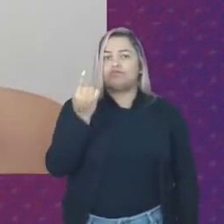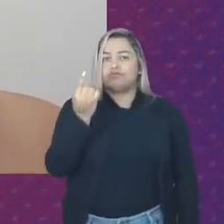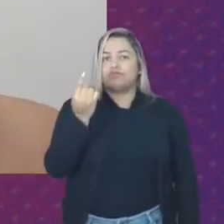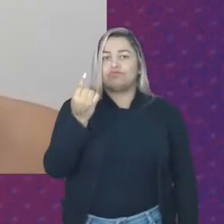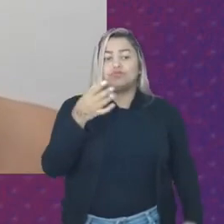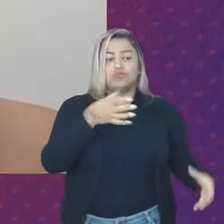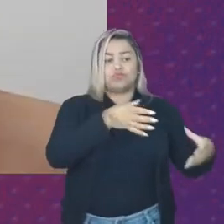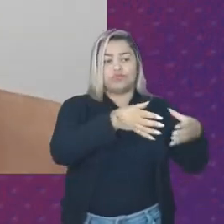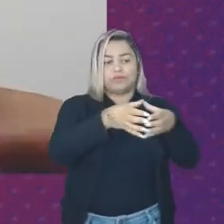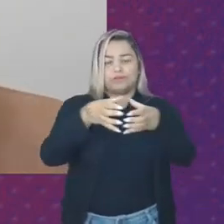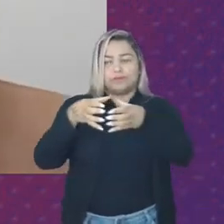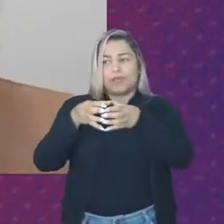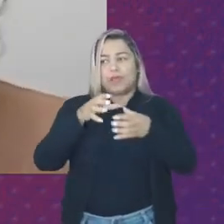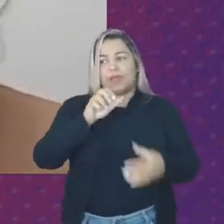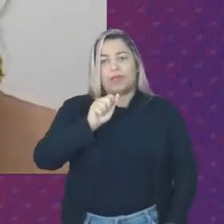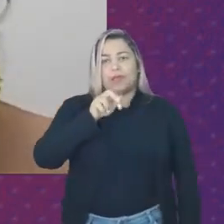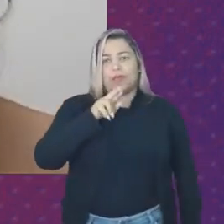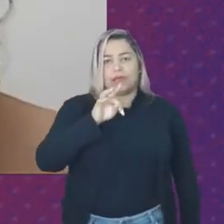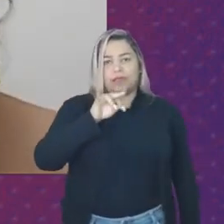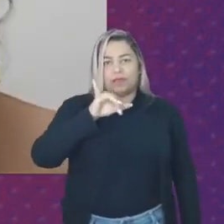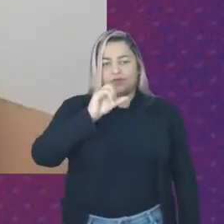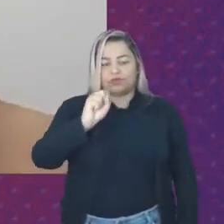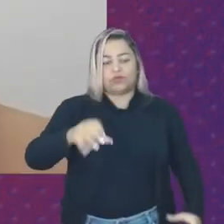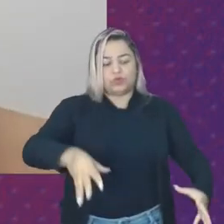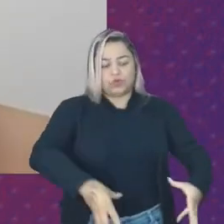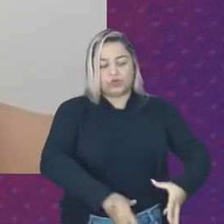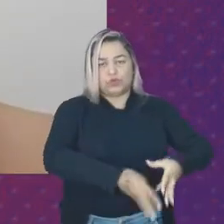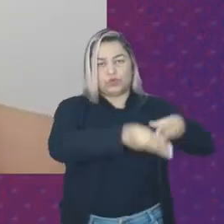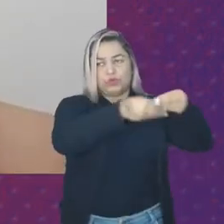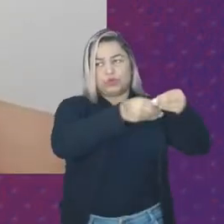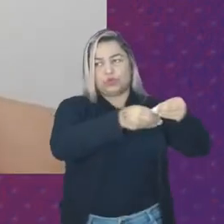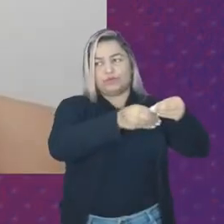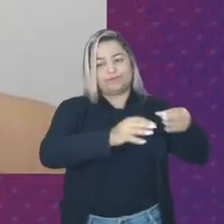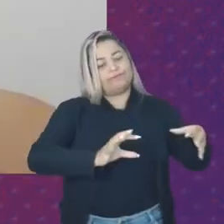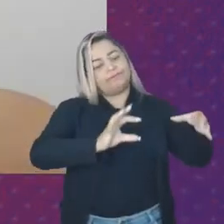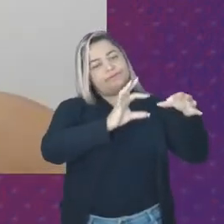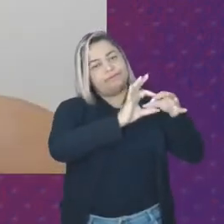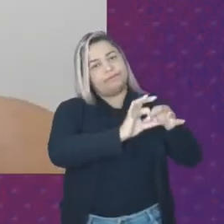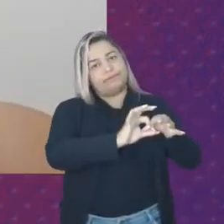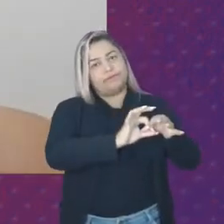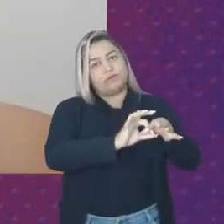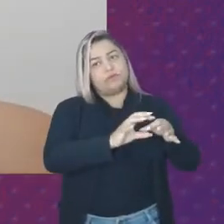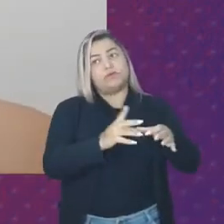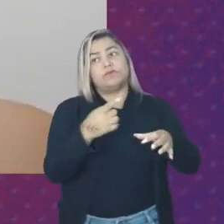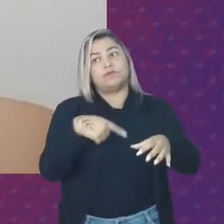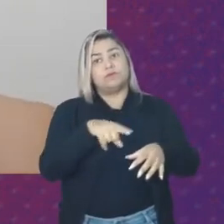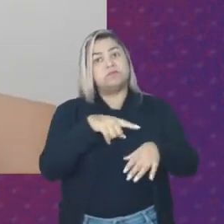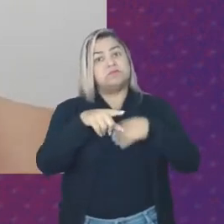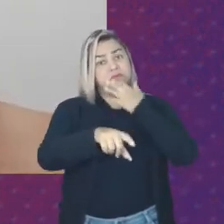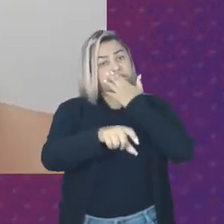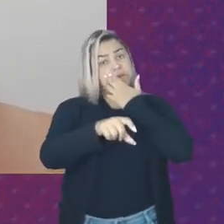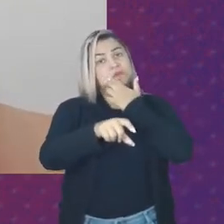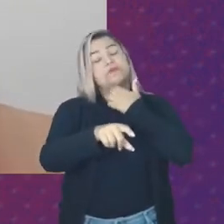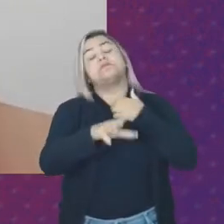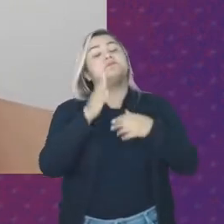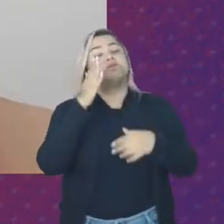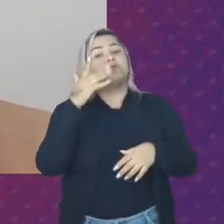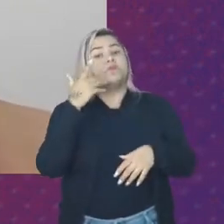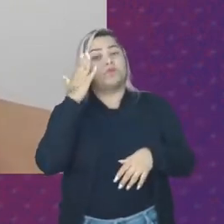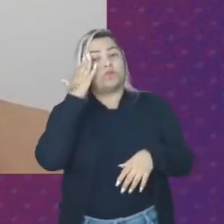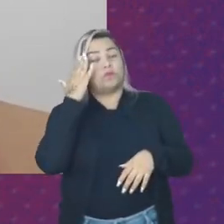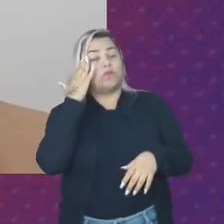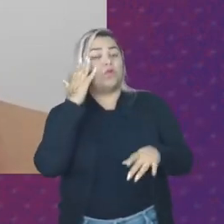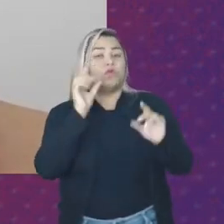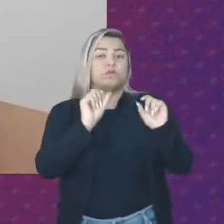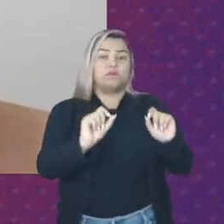conjunto desses arquétipos que se complementem. A gente define qual é o arquétipo dominante e